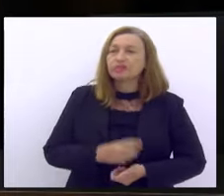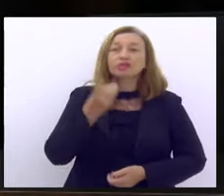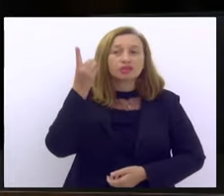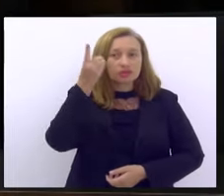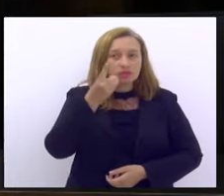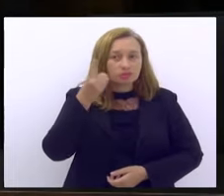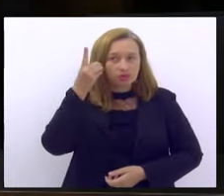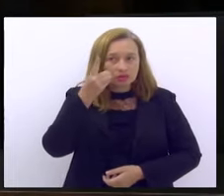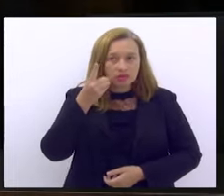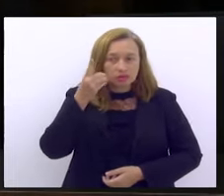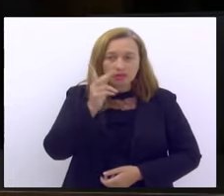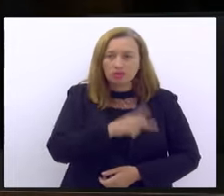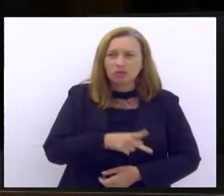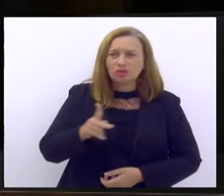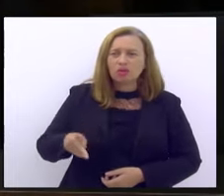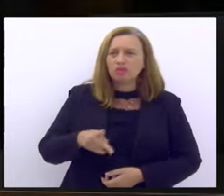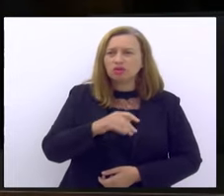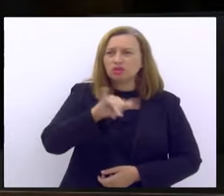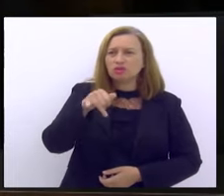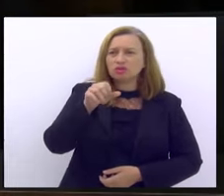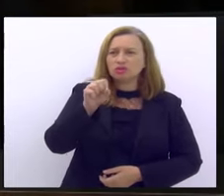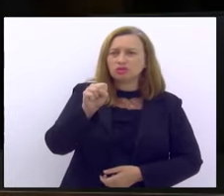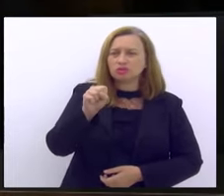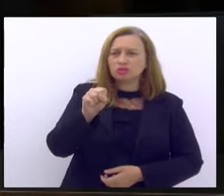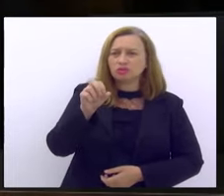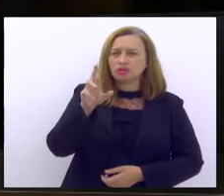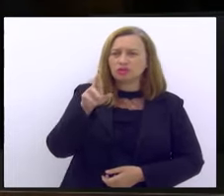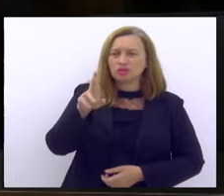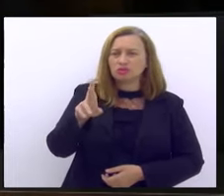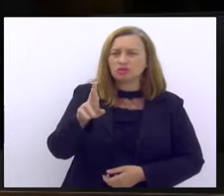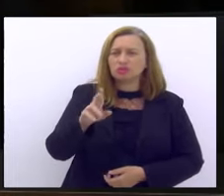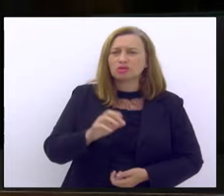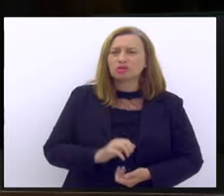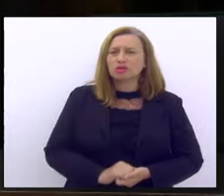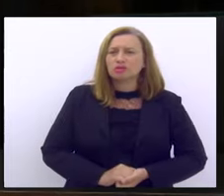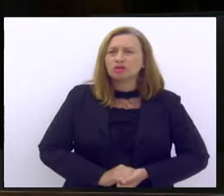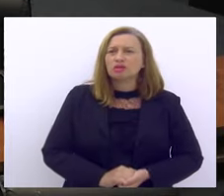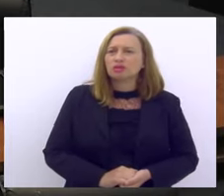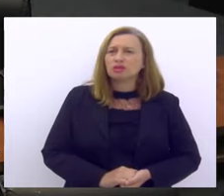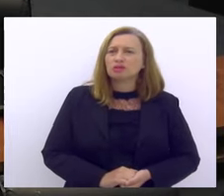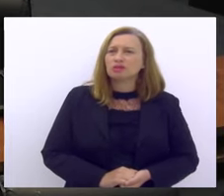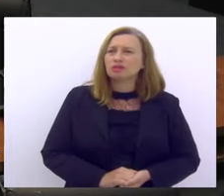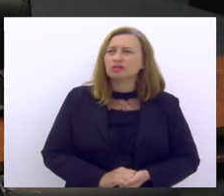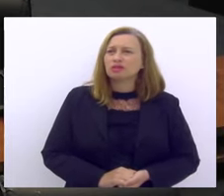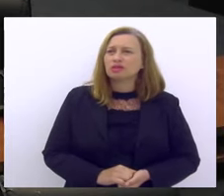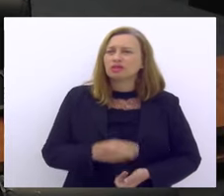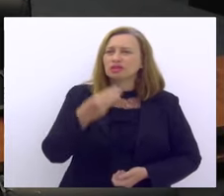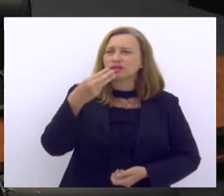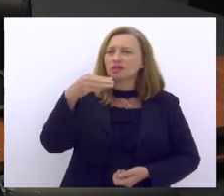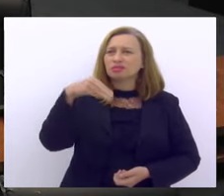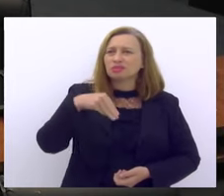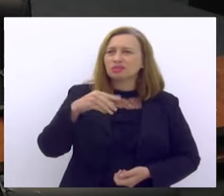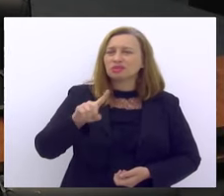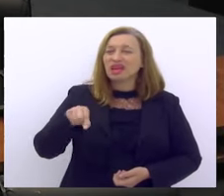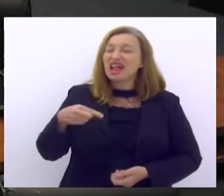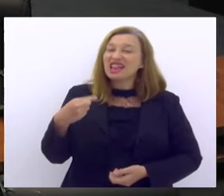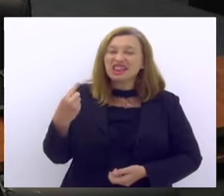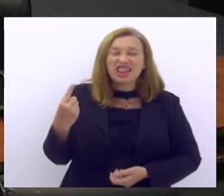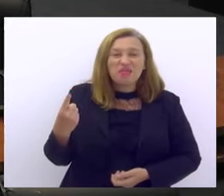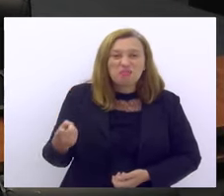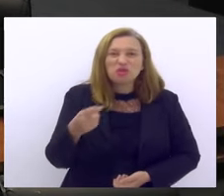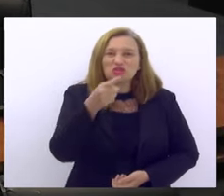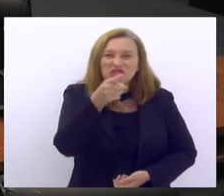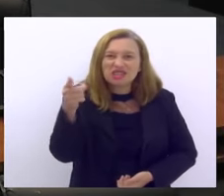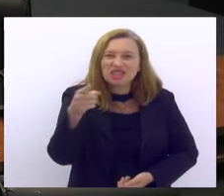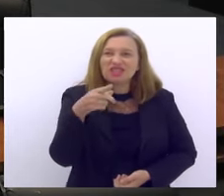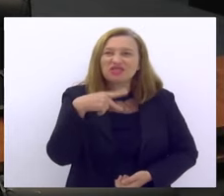Deputado, professor Josemar, o senhor dispõe de 3 minutos, por favor. Três, depois que vocês falaram aqui,